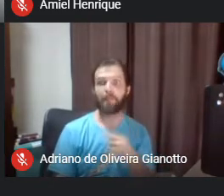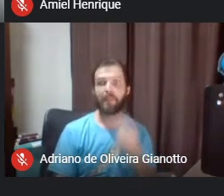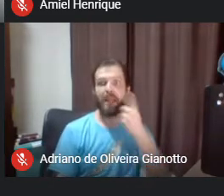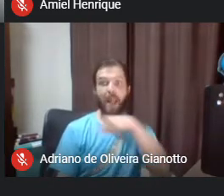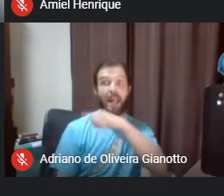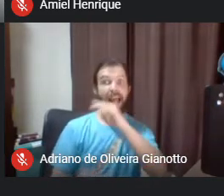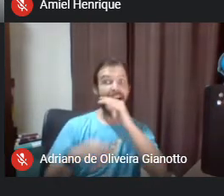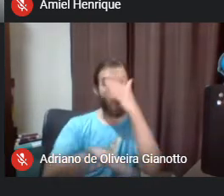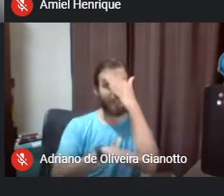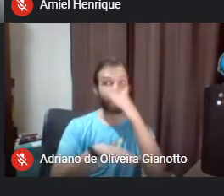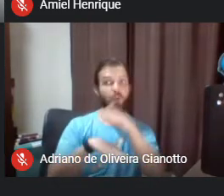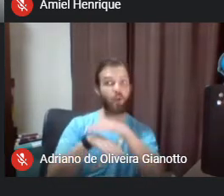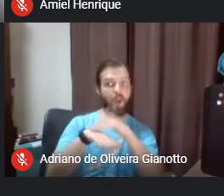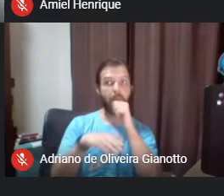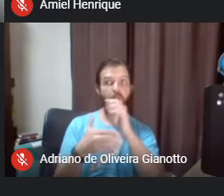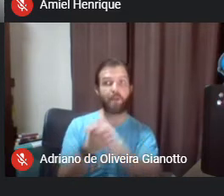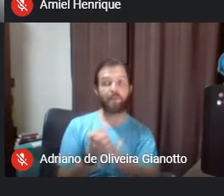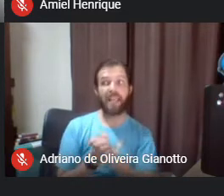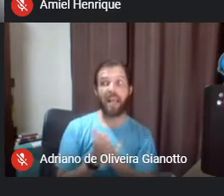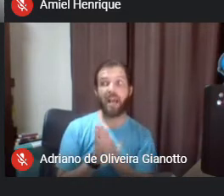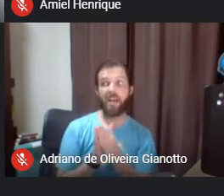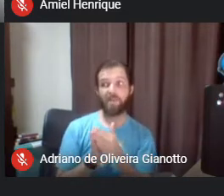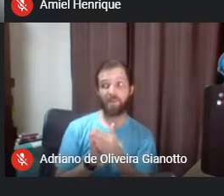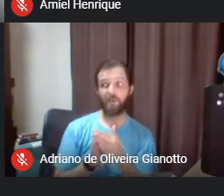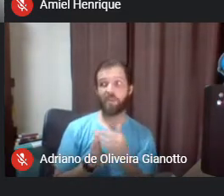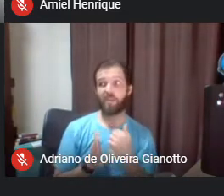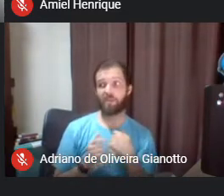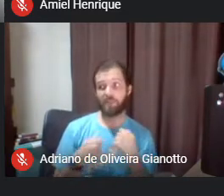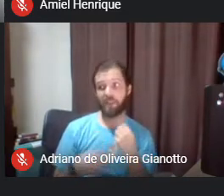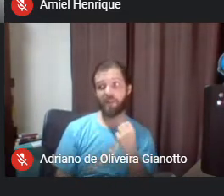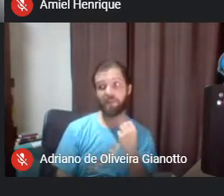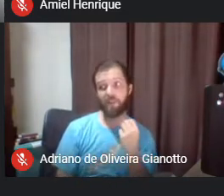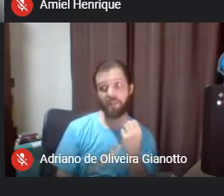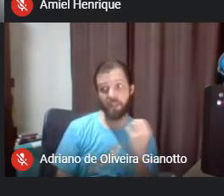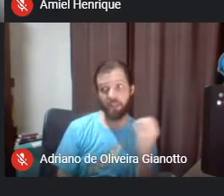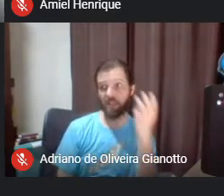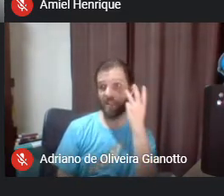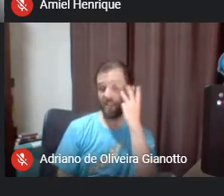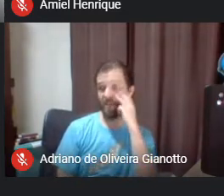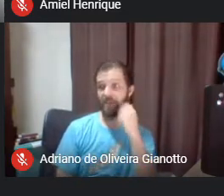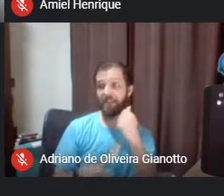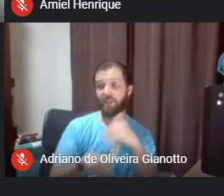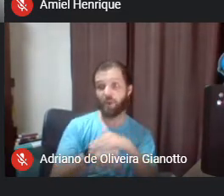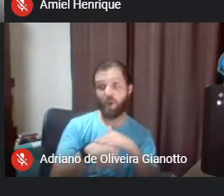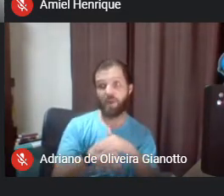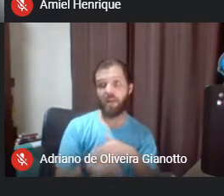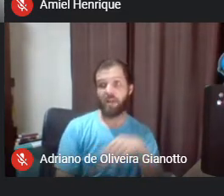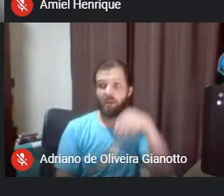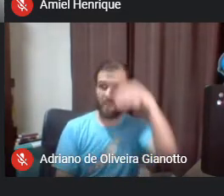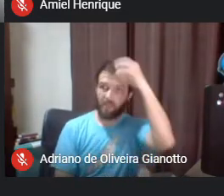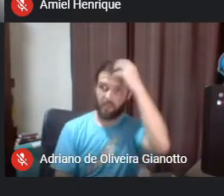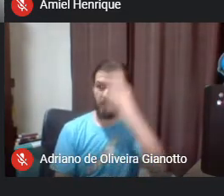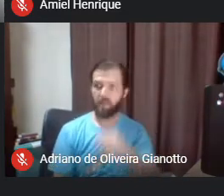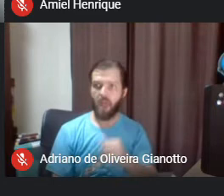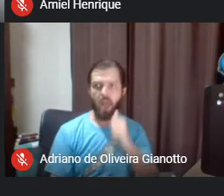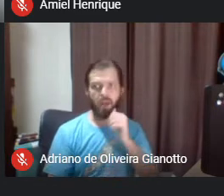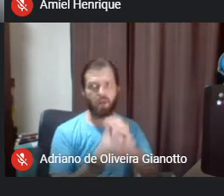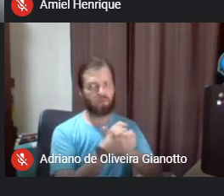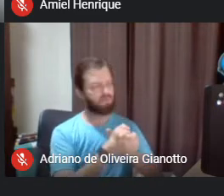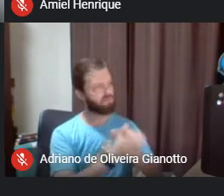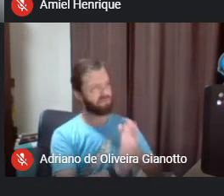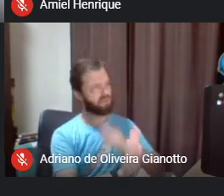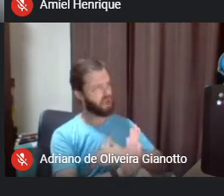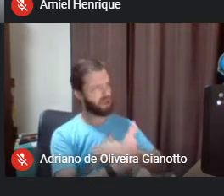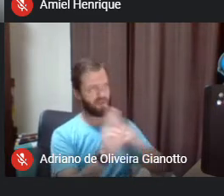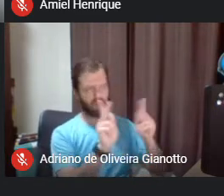pensativo, falou, ok, muito obrigado. Chegando no hotel, conversou com a esposa, falou, falaram, eu vou precisar viajar, é uma viagem de 3 dias,